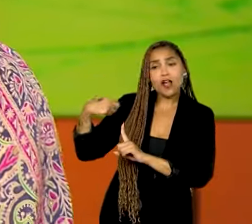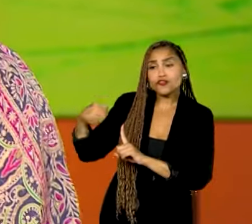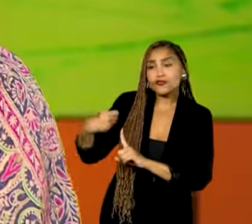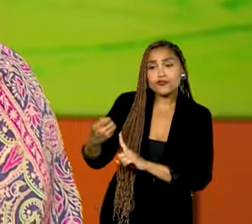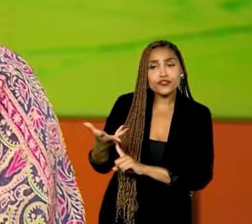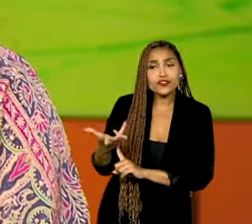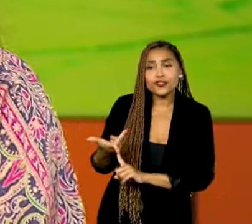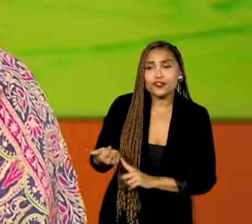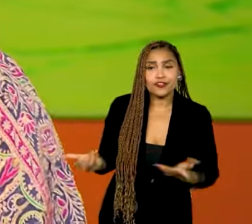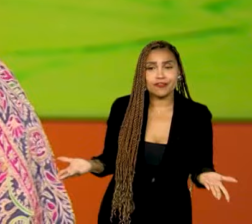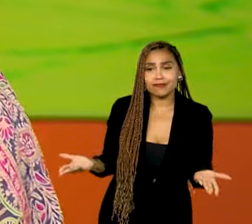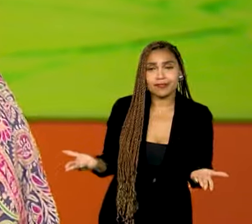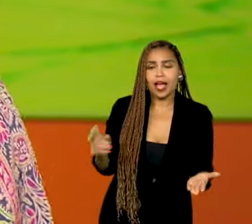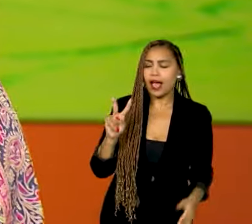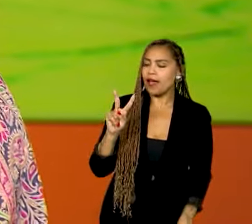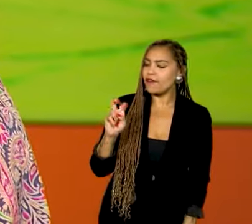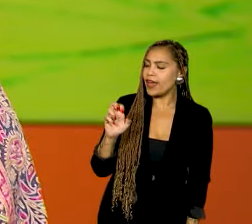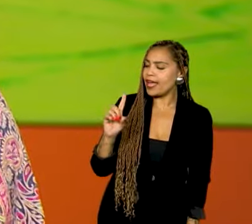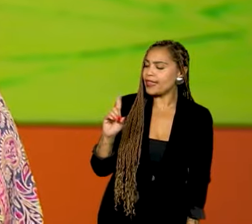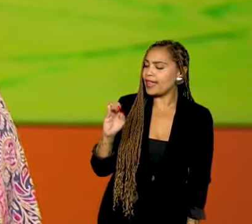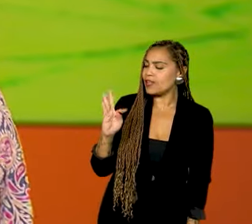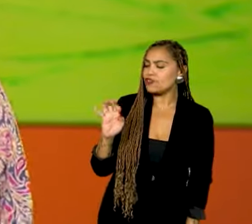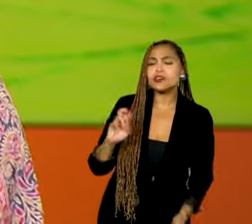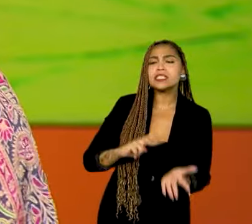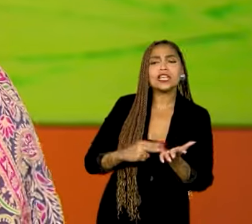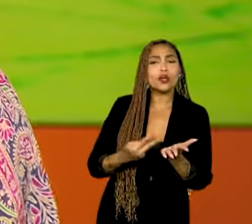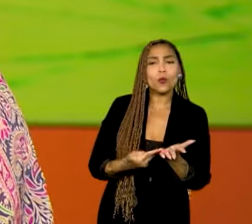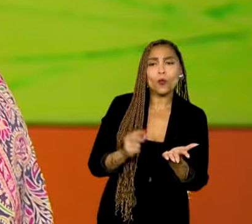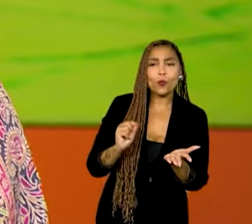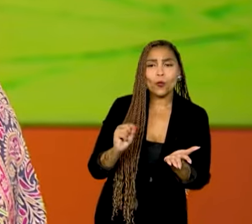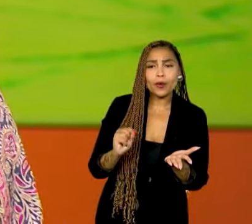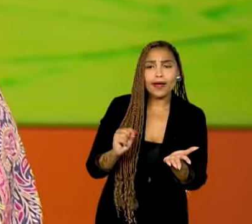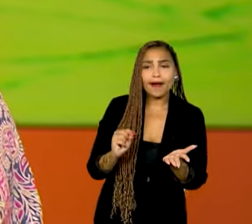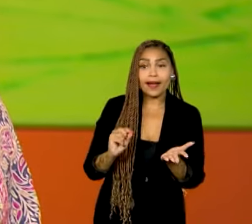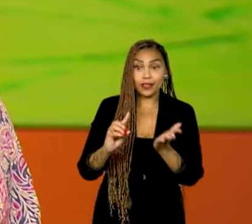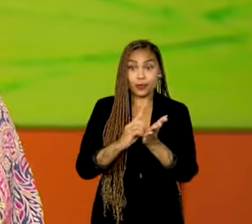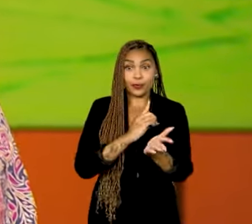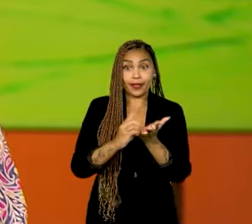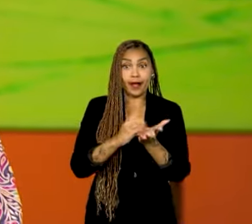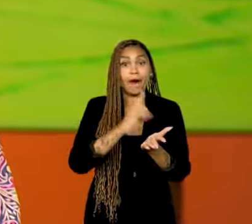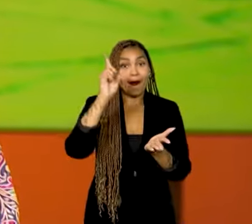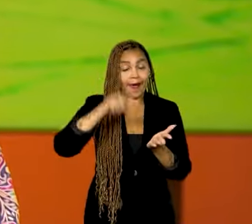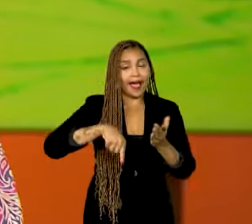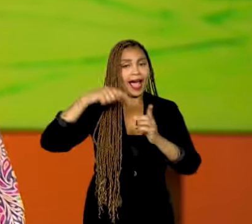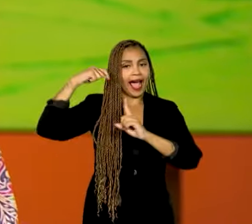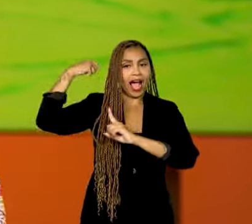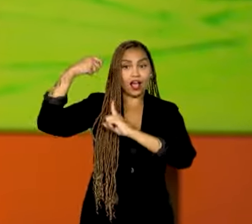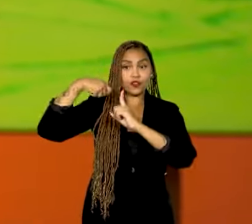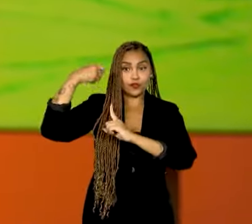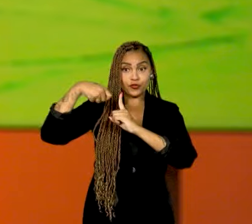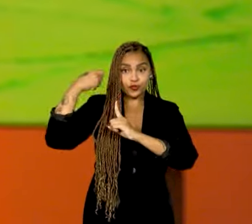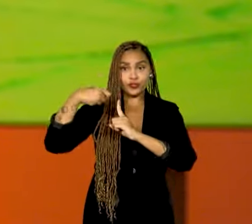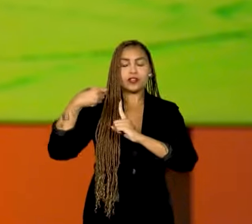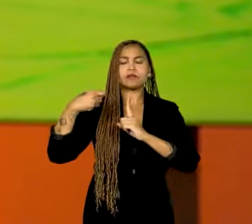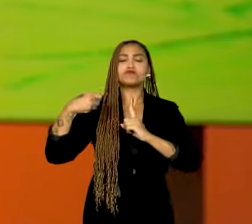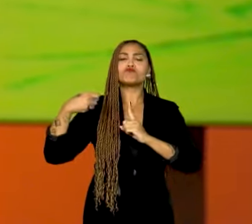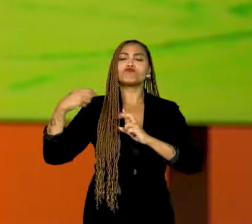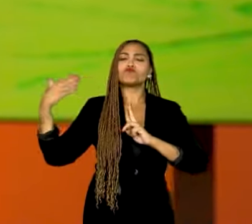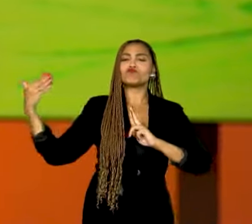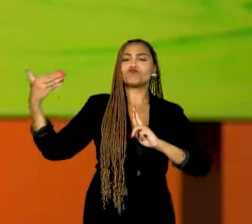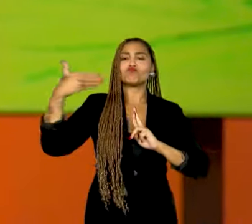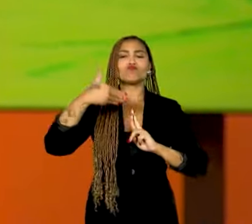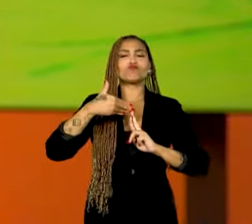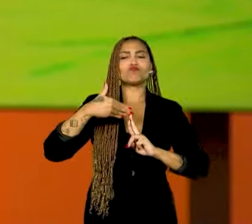E o que é vedete? É protagonistas, no dicionário são atores, artistas protagonistas, que